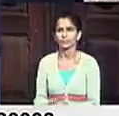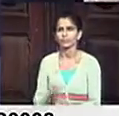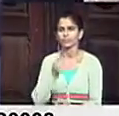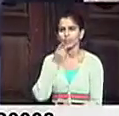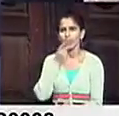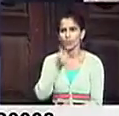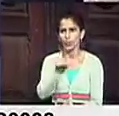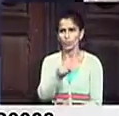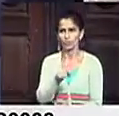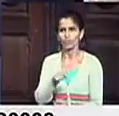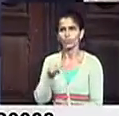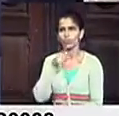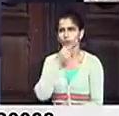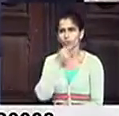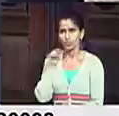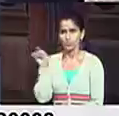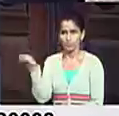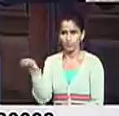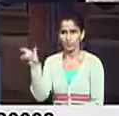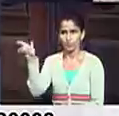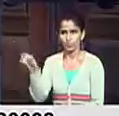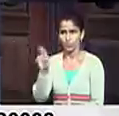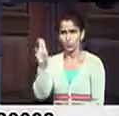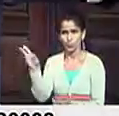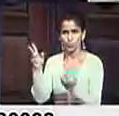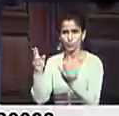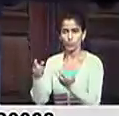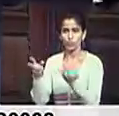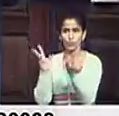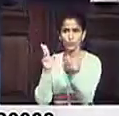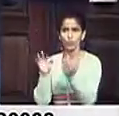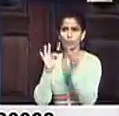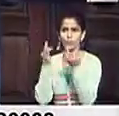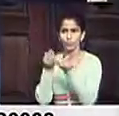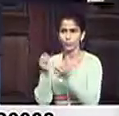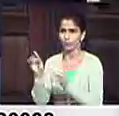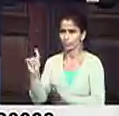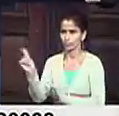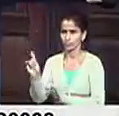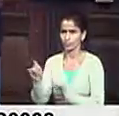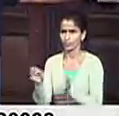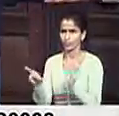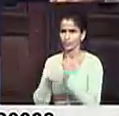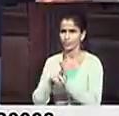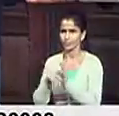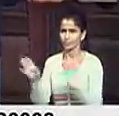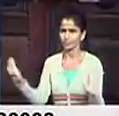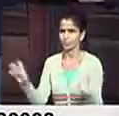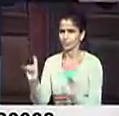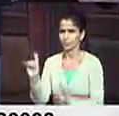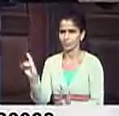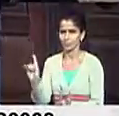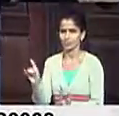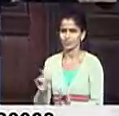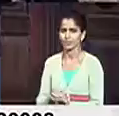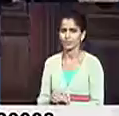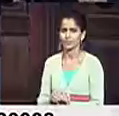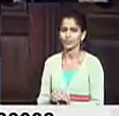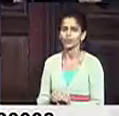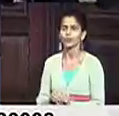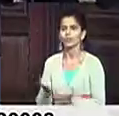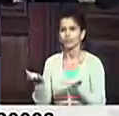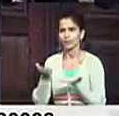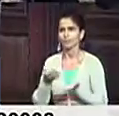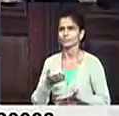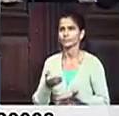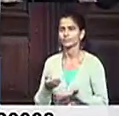me empilhando para eu criar um caso aqui logo no primeiro dia. Mas eu não vou fazer isso. Vou desejar ao